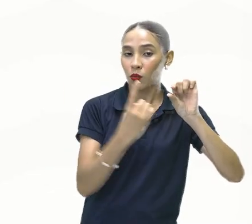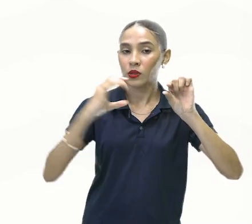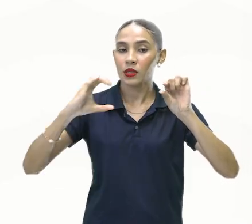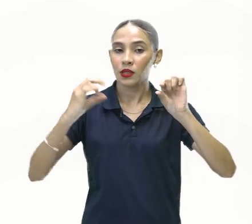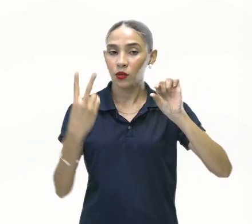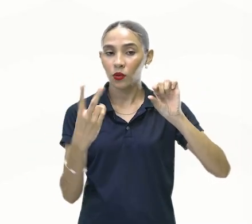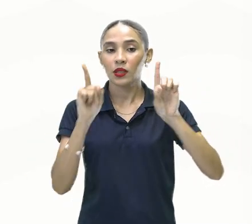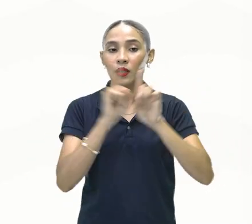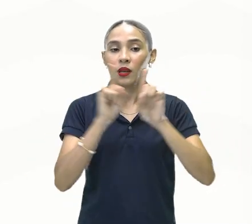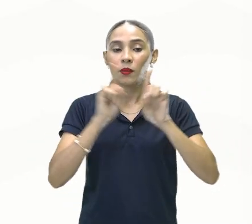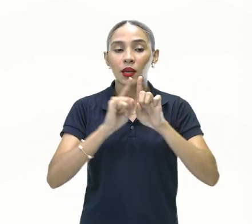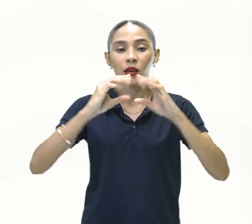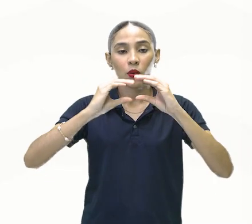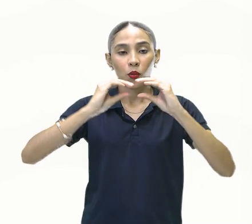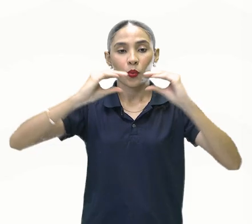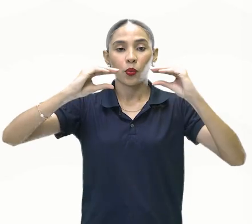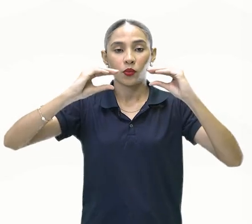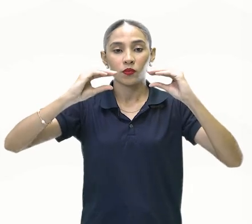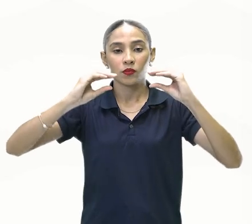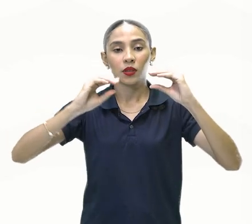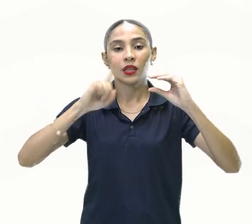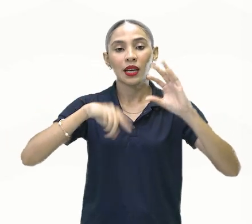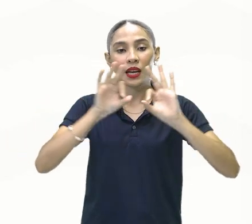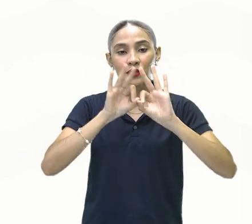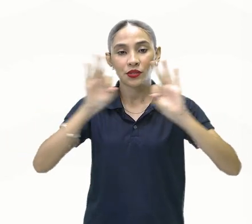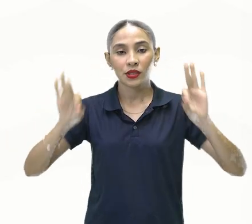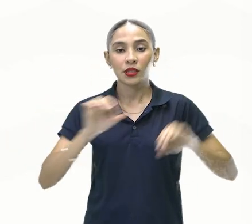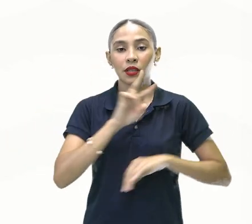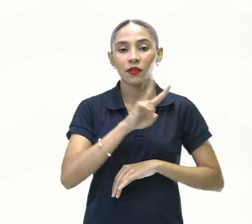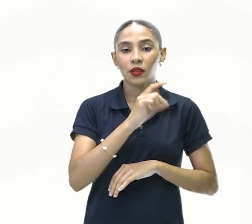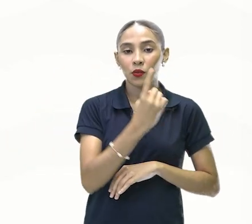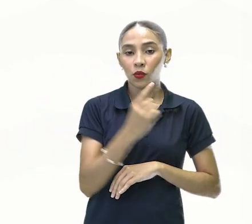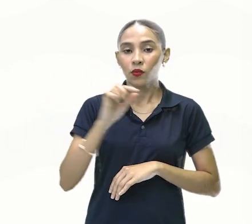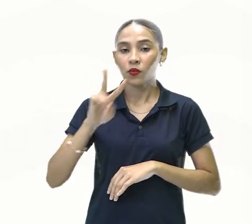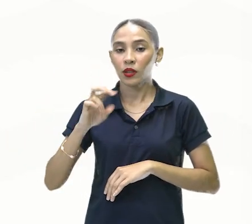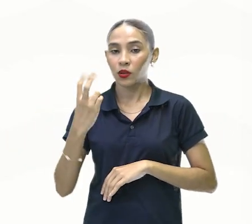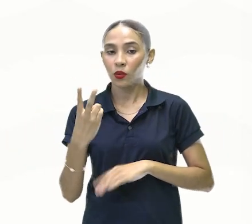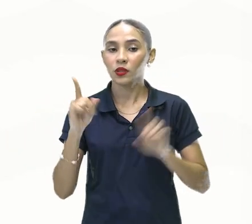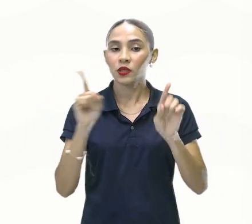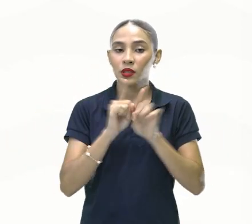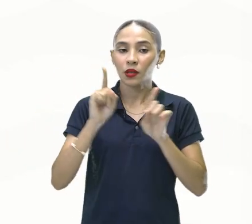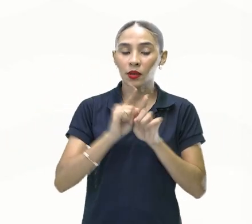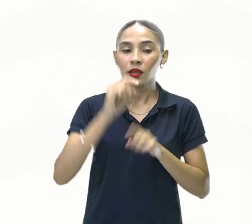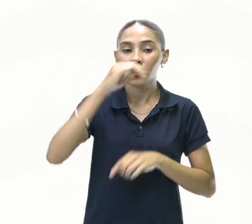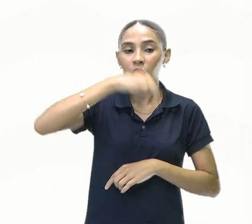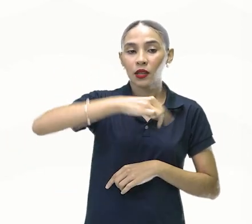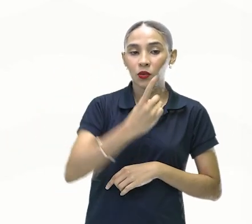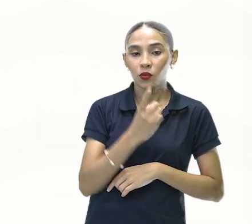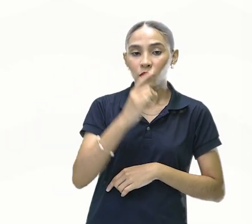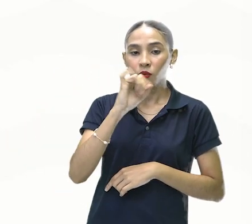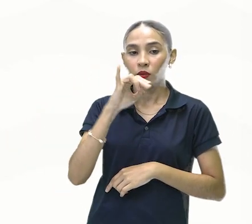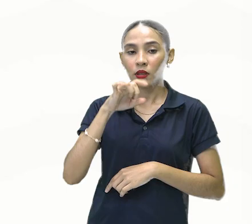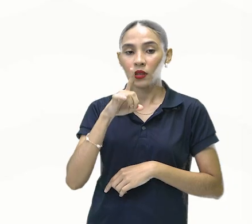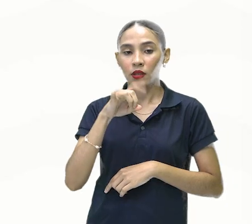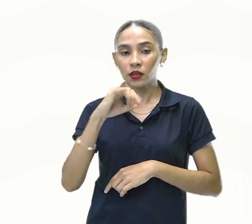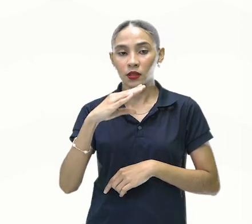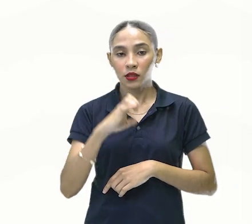V2. Espessura da lente, que é a distância entre V1 e V2. N1, o índice de refração do meio,